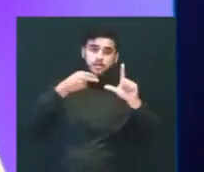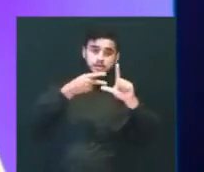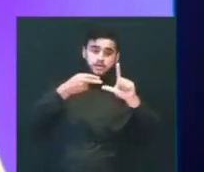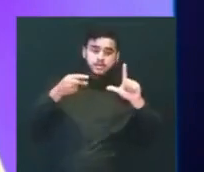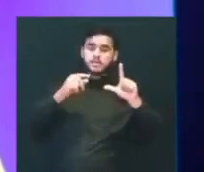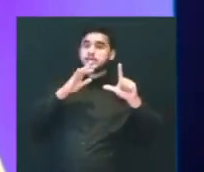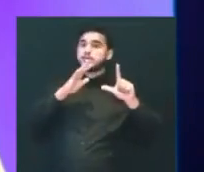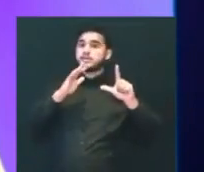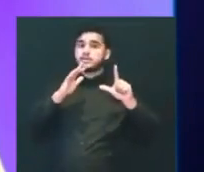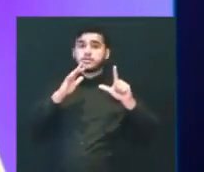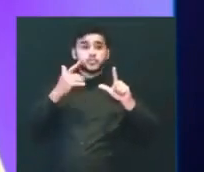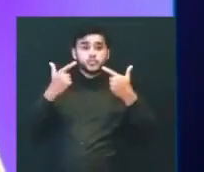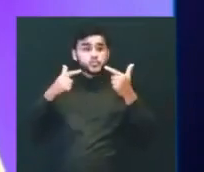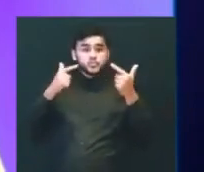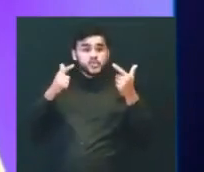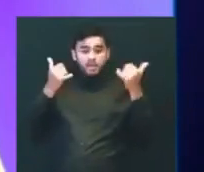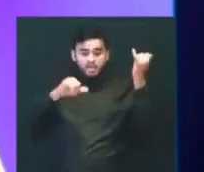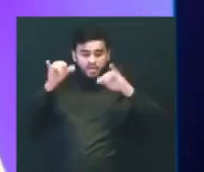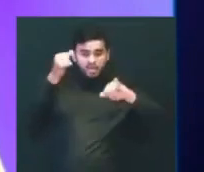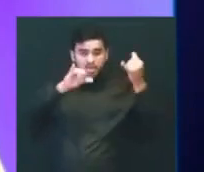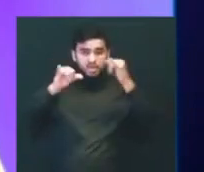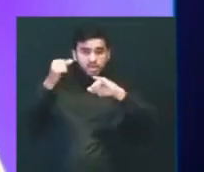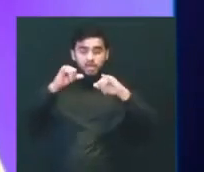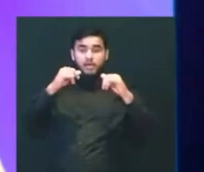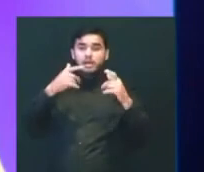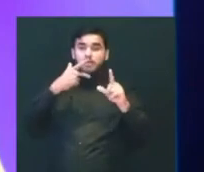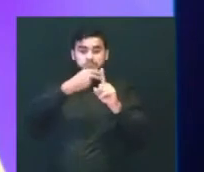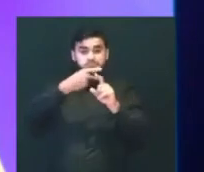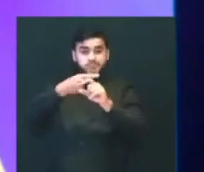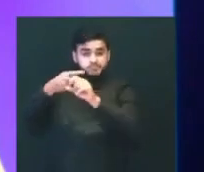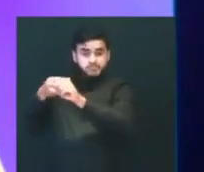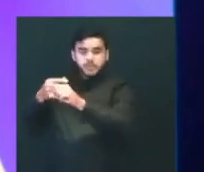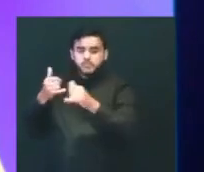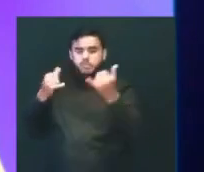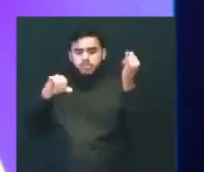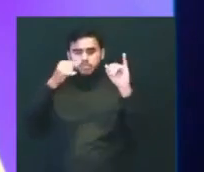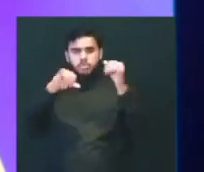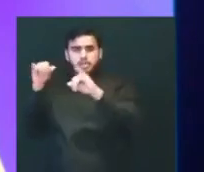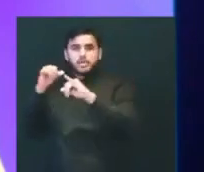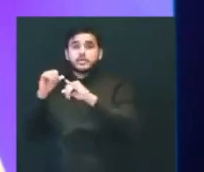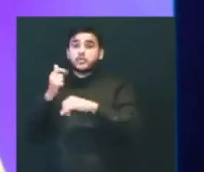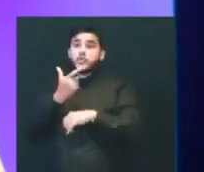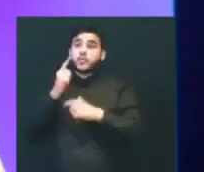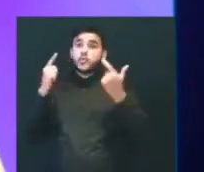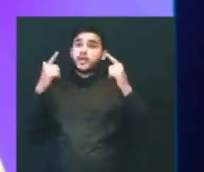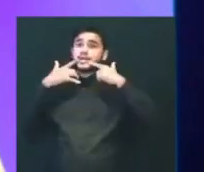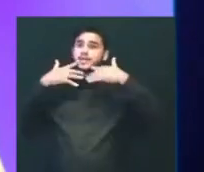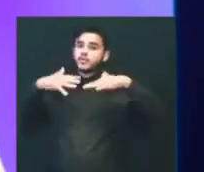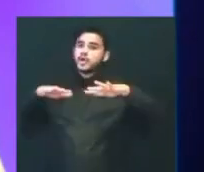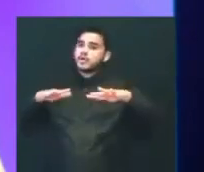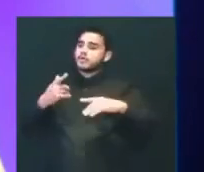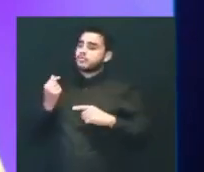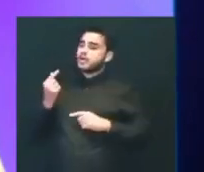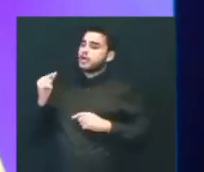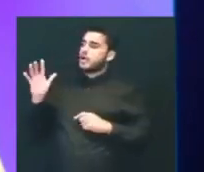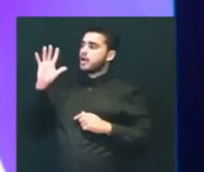agrotóxicos. É uma realidade, às vezes, distante de algumas pessoas, né? Porque tem um custo bem mais alto. Mas